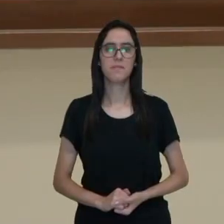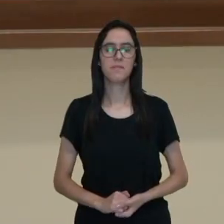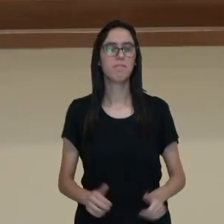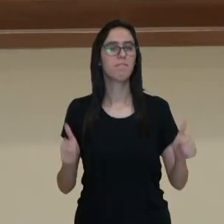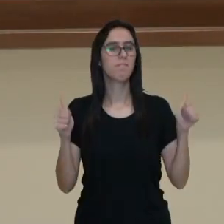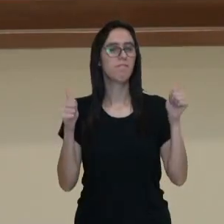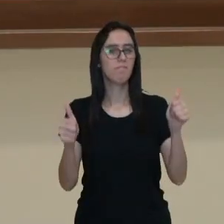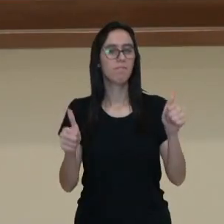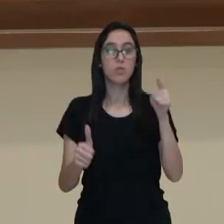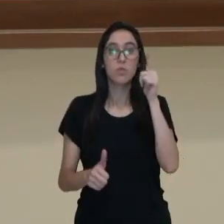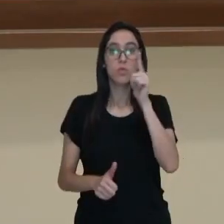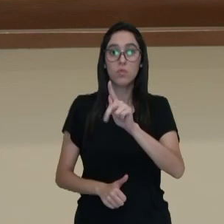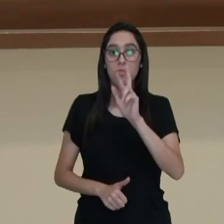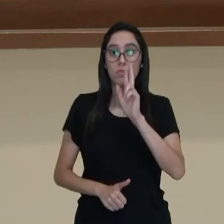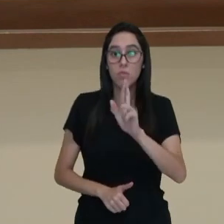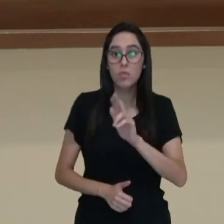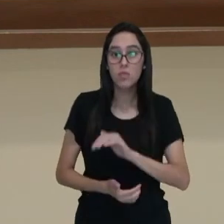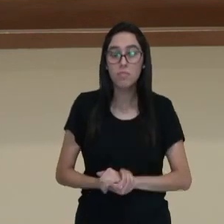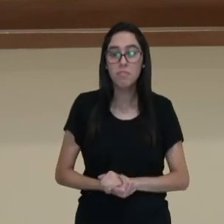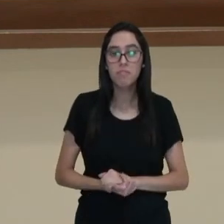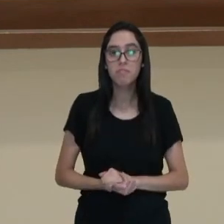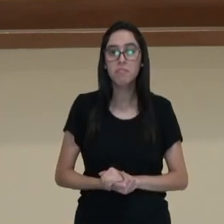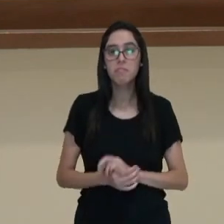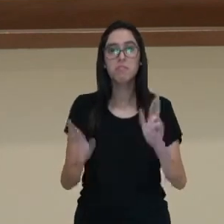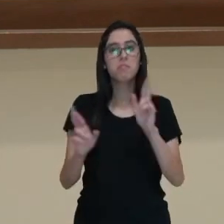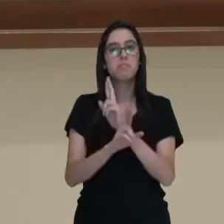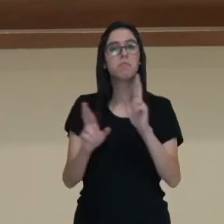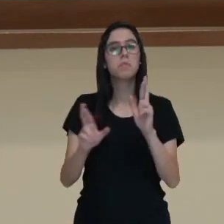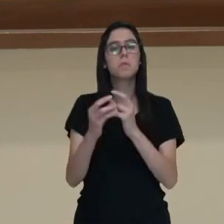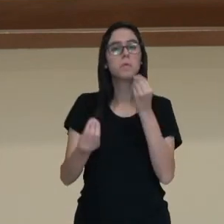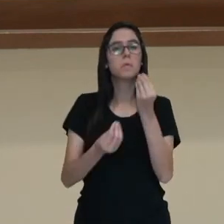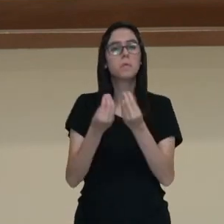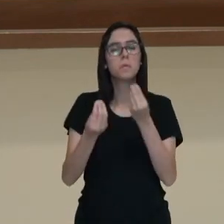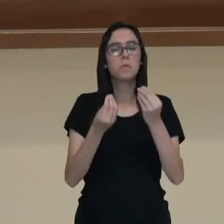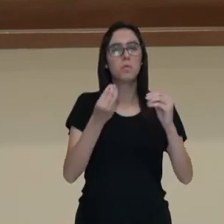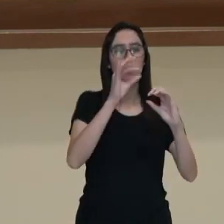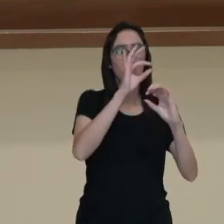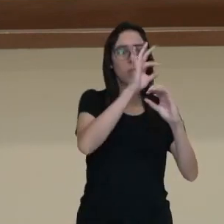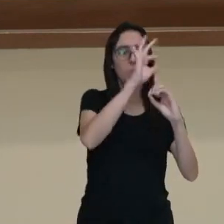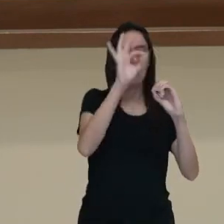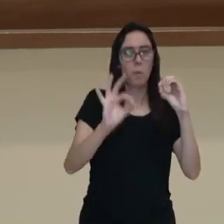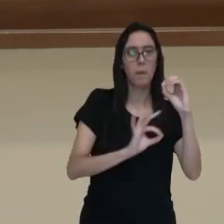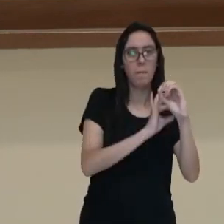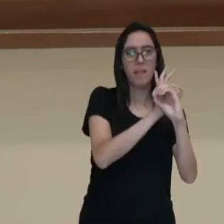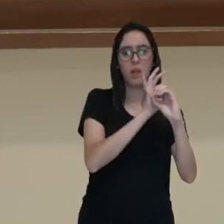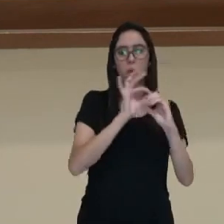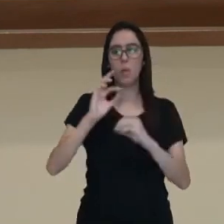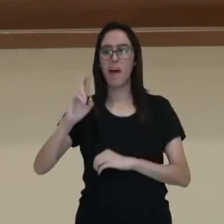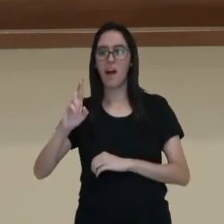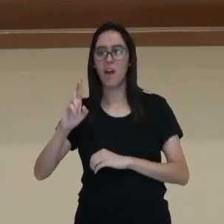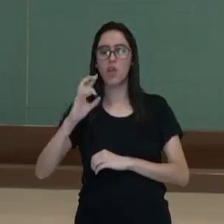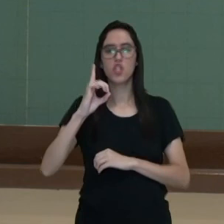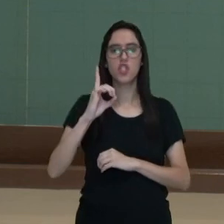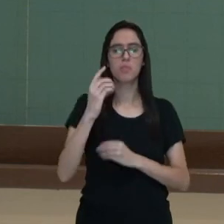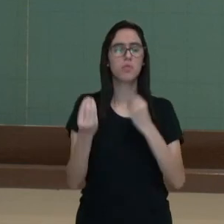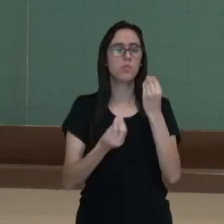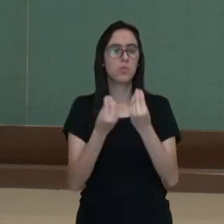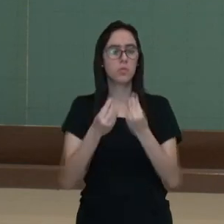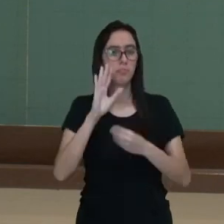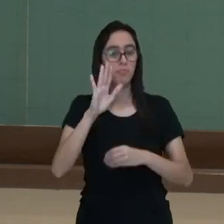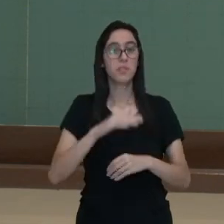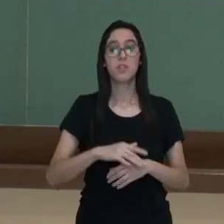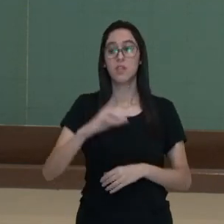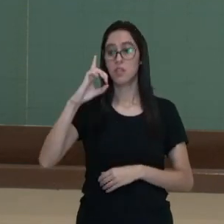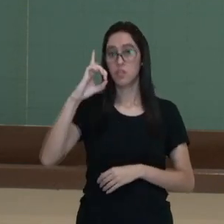Muito bem, conseguiu fazer alguma coisa? Relacionar comprimento, raio, diâmetro? Vamos lá, ele disse que o diâmetro